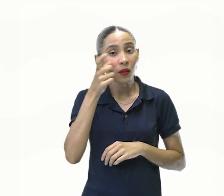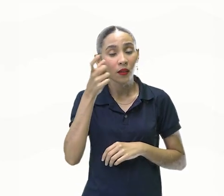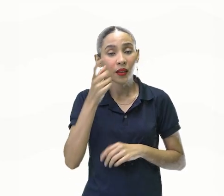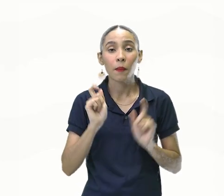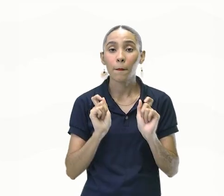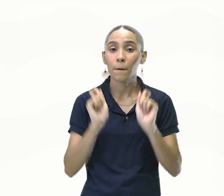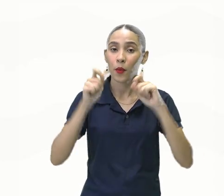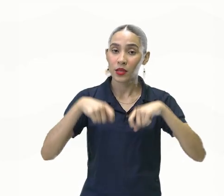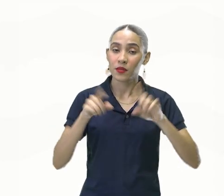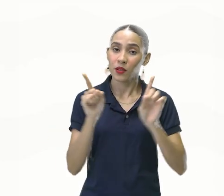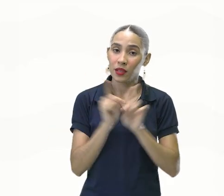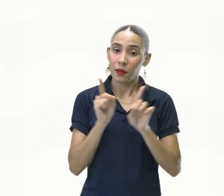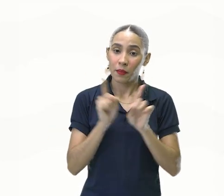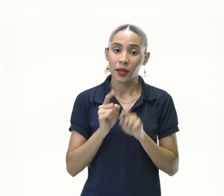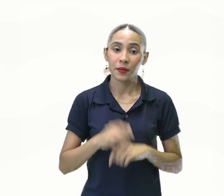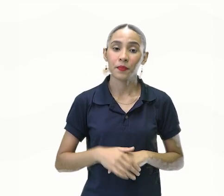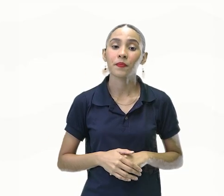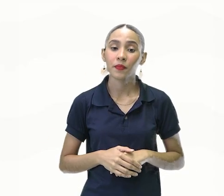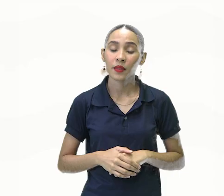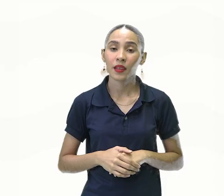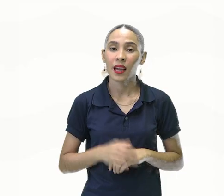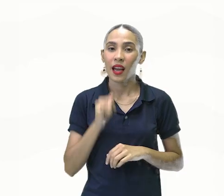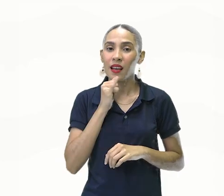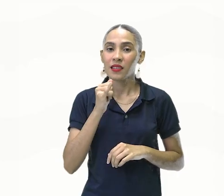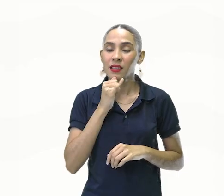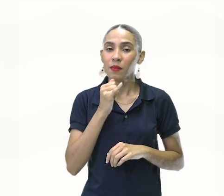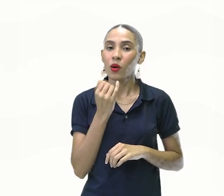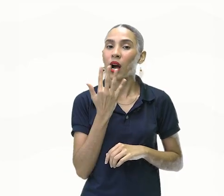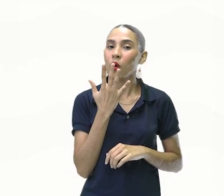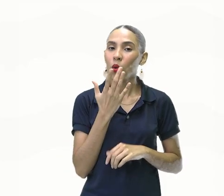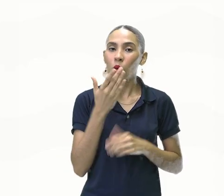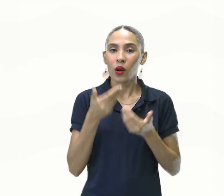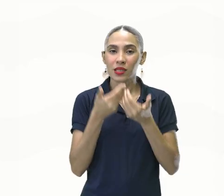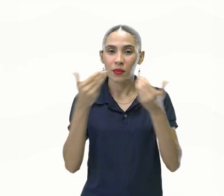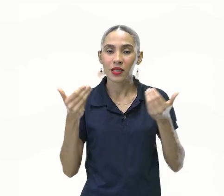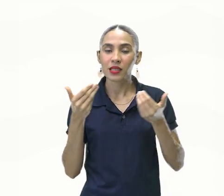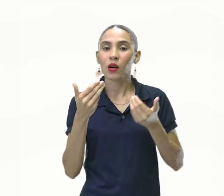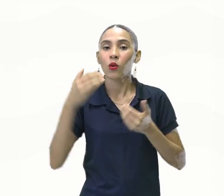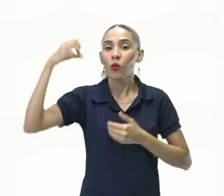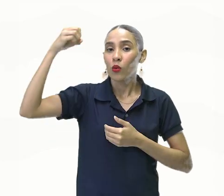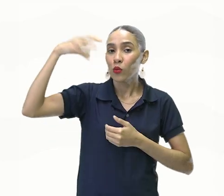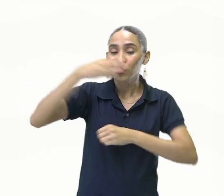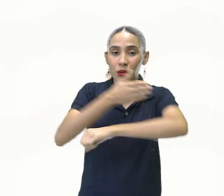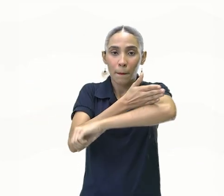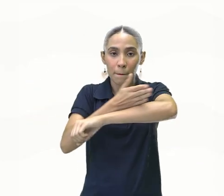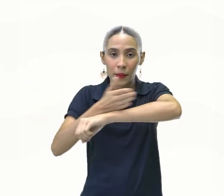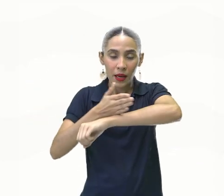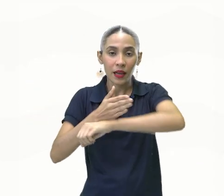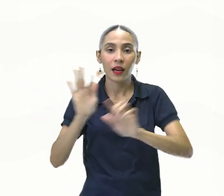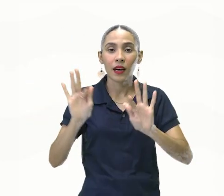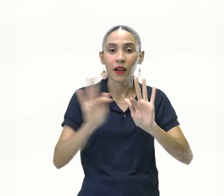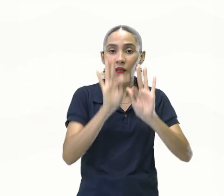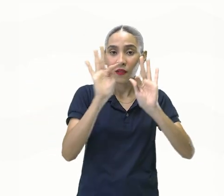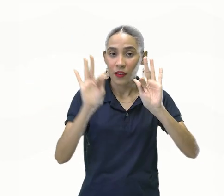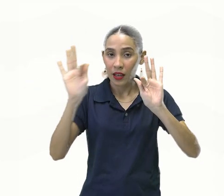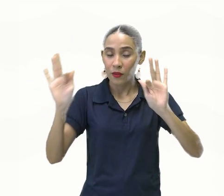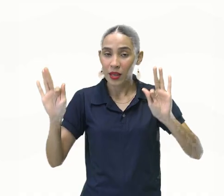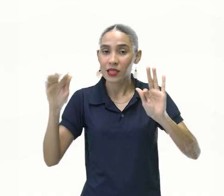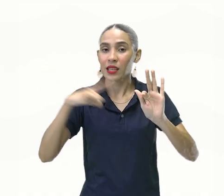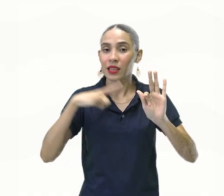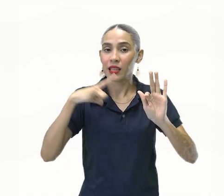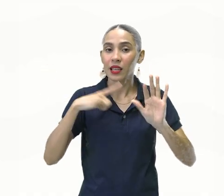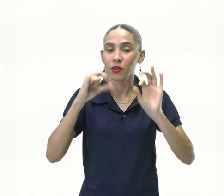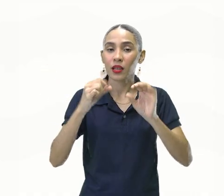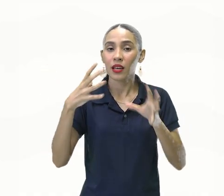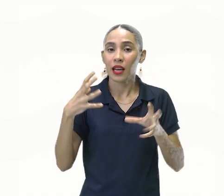e observar que é possível notar a separação das cores da luz branca, quando cada frequência de